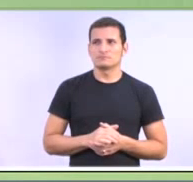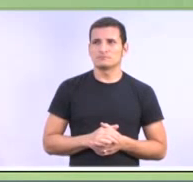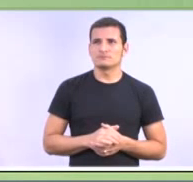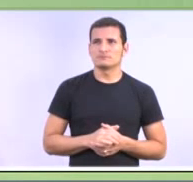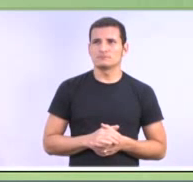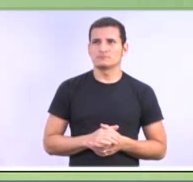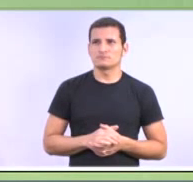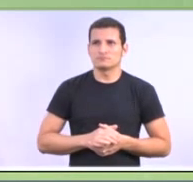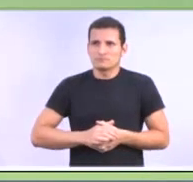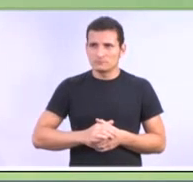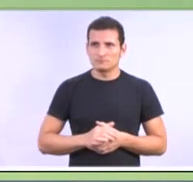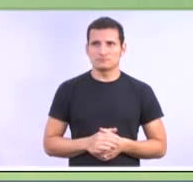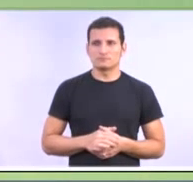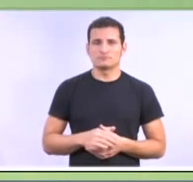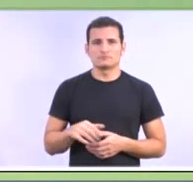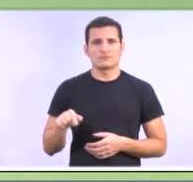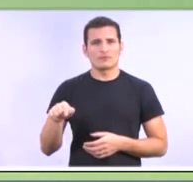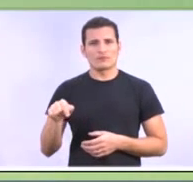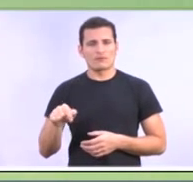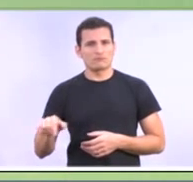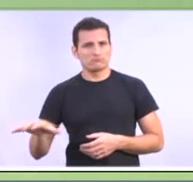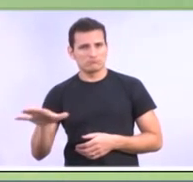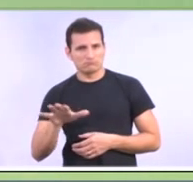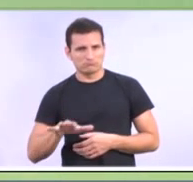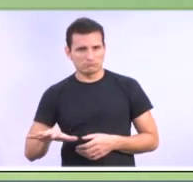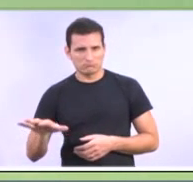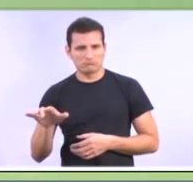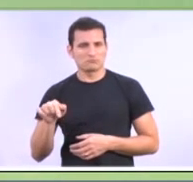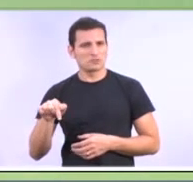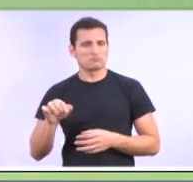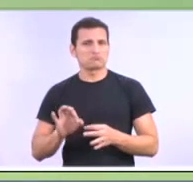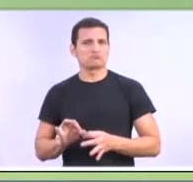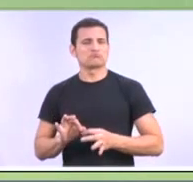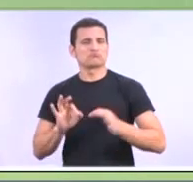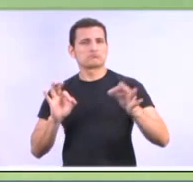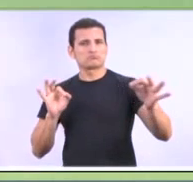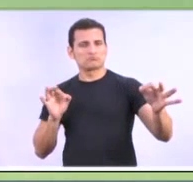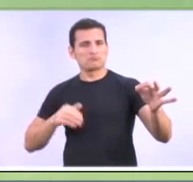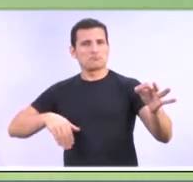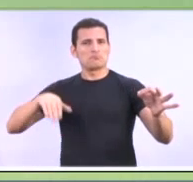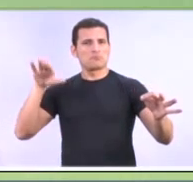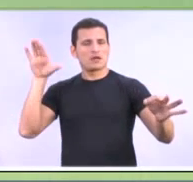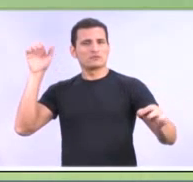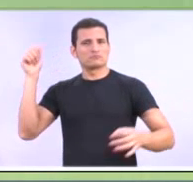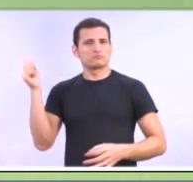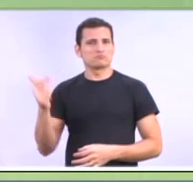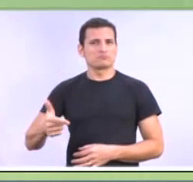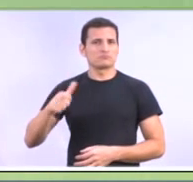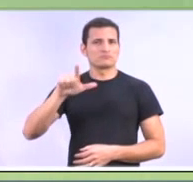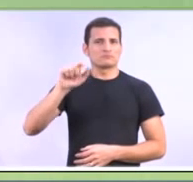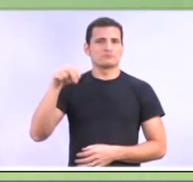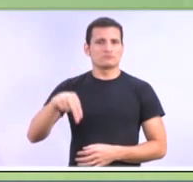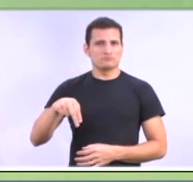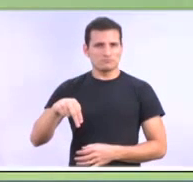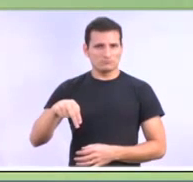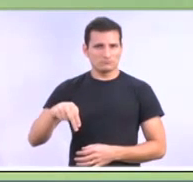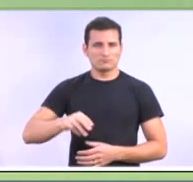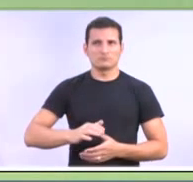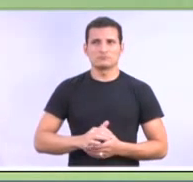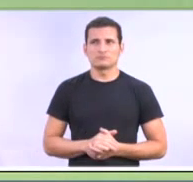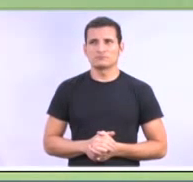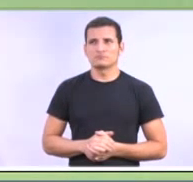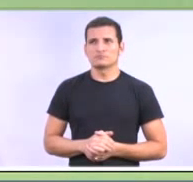Metropolitana. Abrange uma região com dimensões bem maiores do que a das LANs, das redes locais. Normalmente,